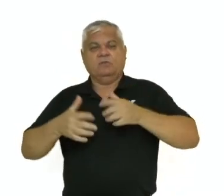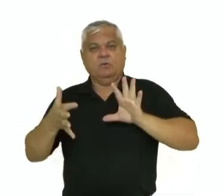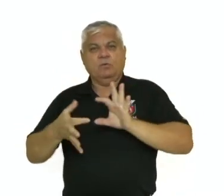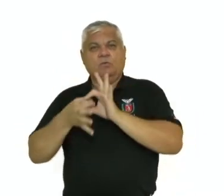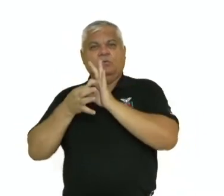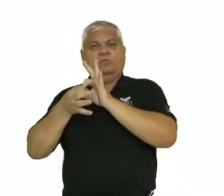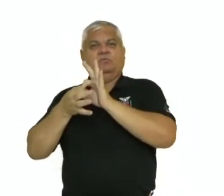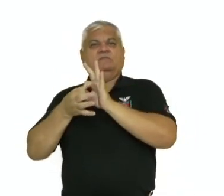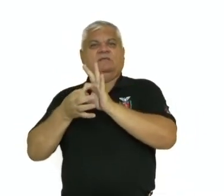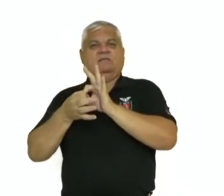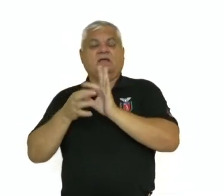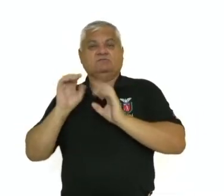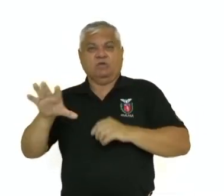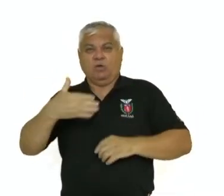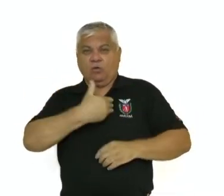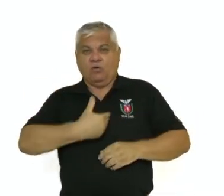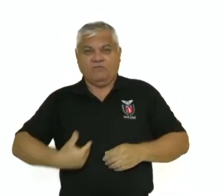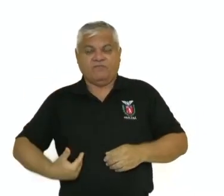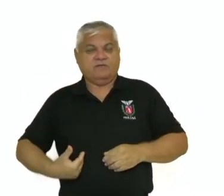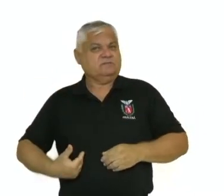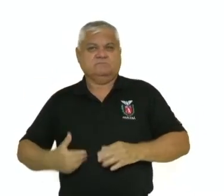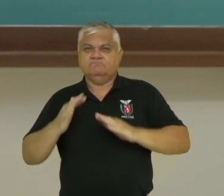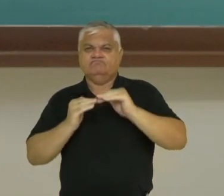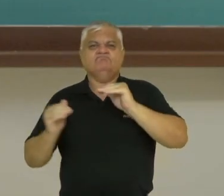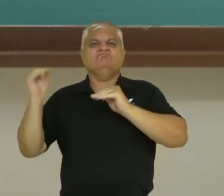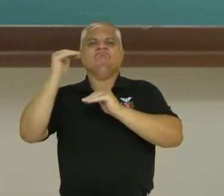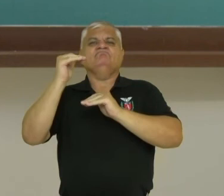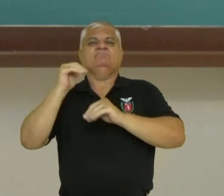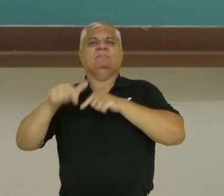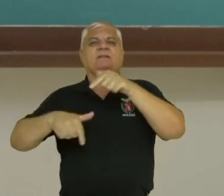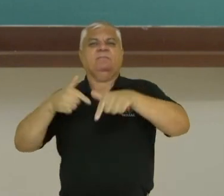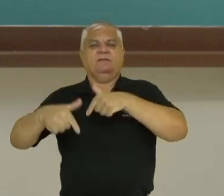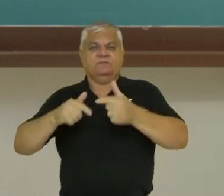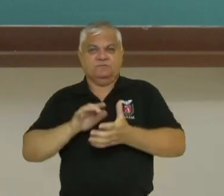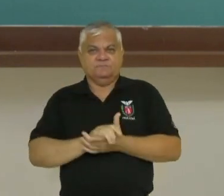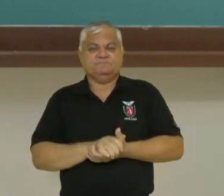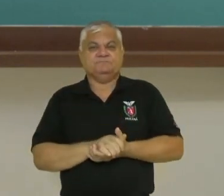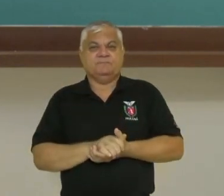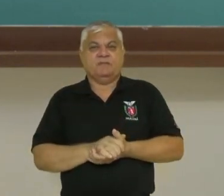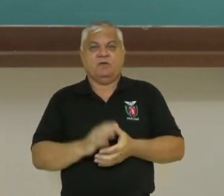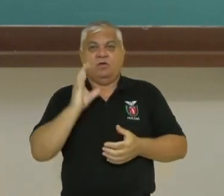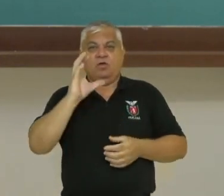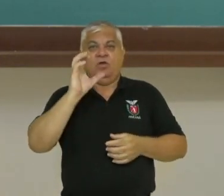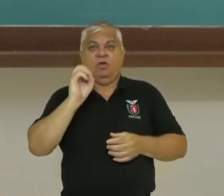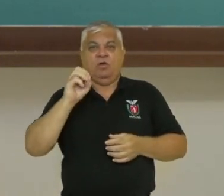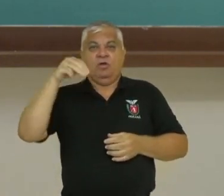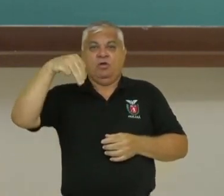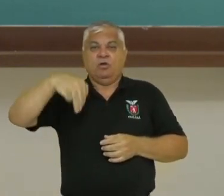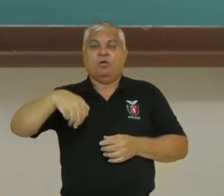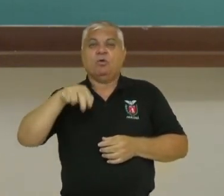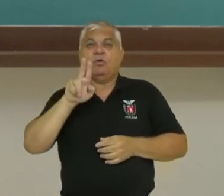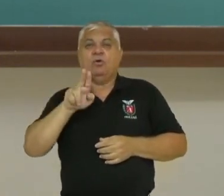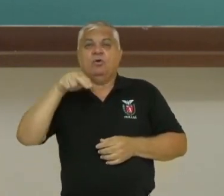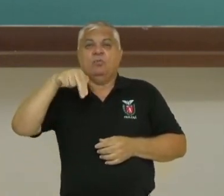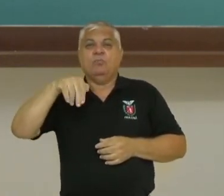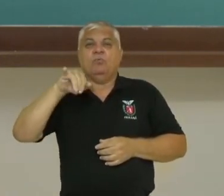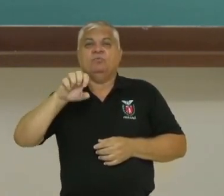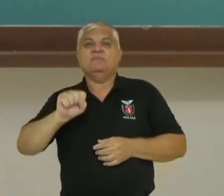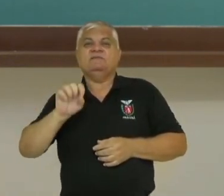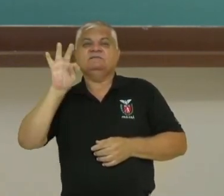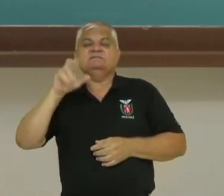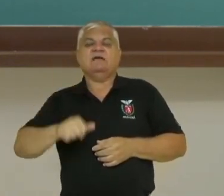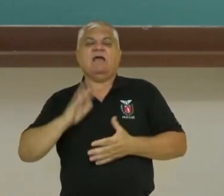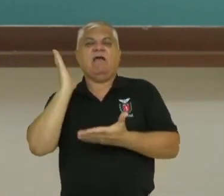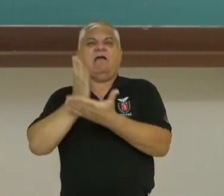maior do que a pátria. Então, os comunistas buscavam, assim, acabar com a ideia ou a existência